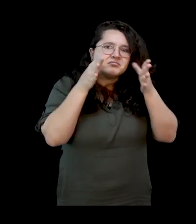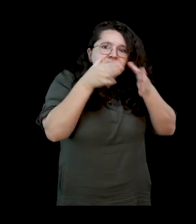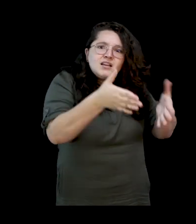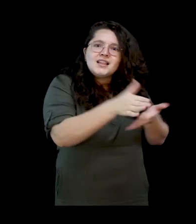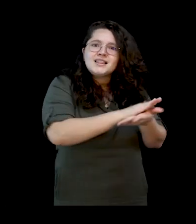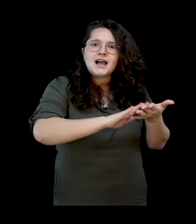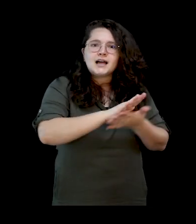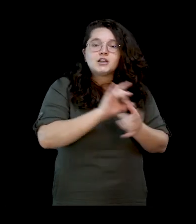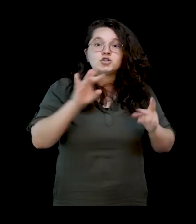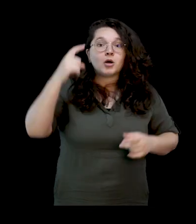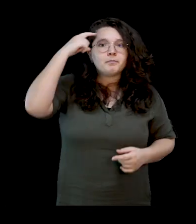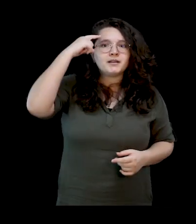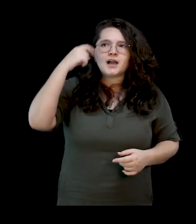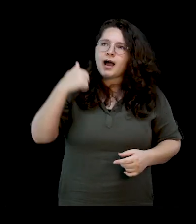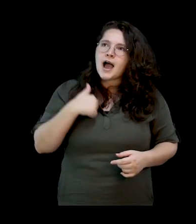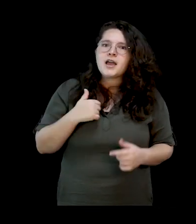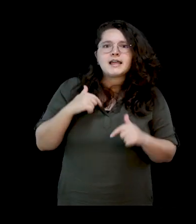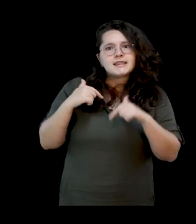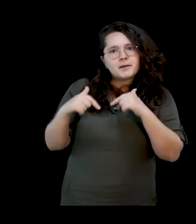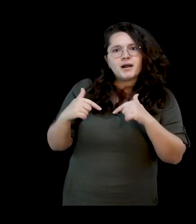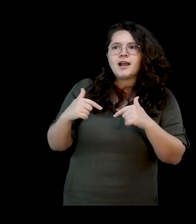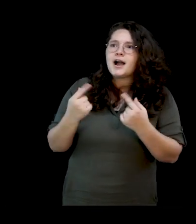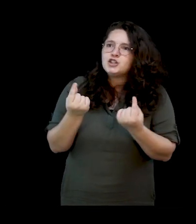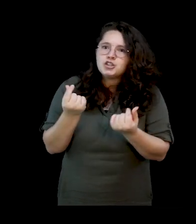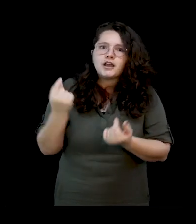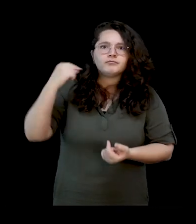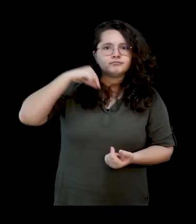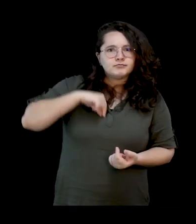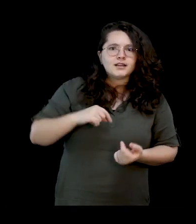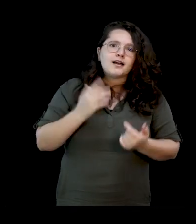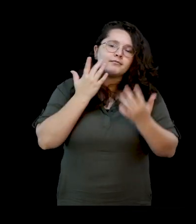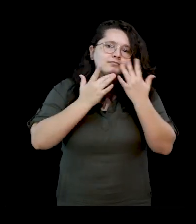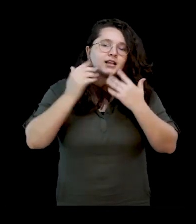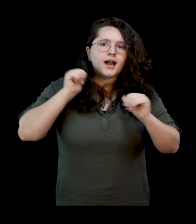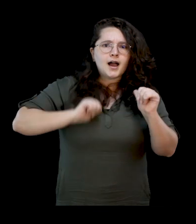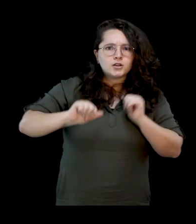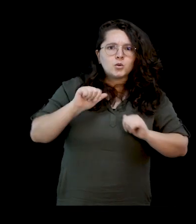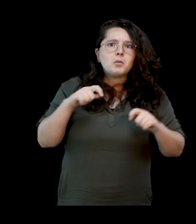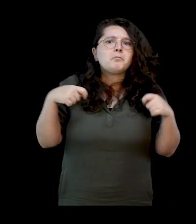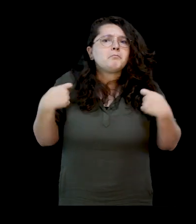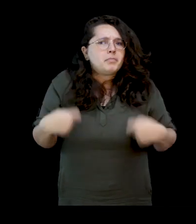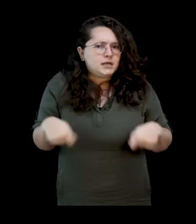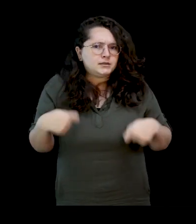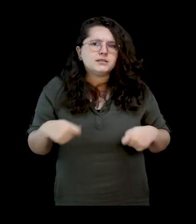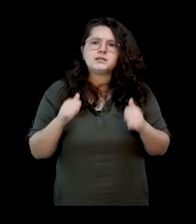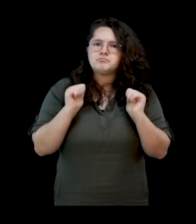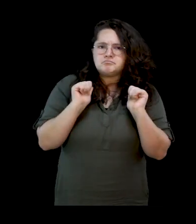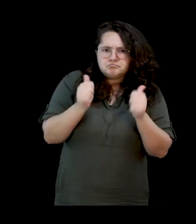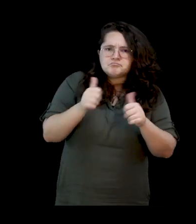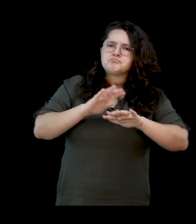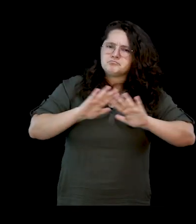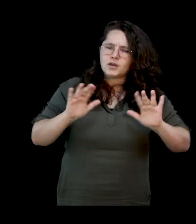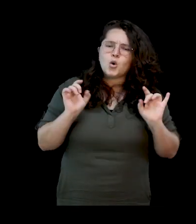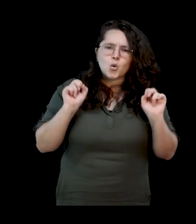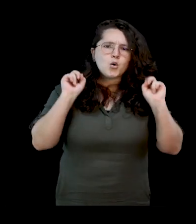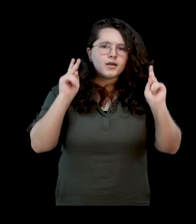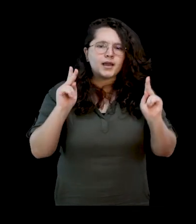que você ganhar a vida com aquilo que você quer fazer, se você é ator de teatro, etc., é importante,